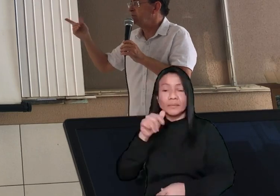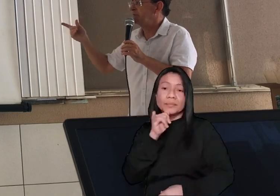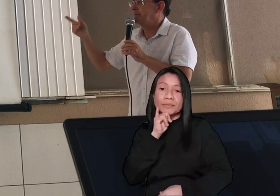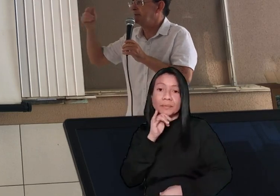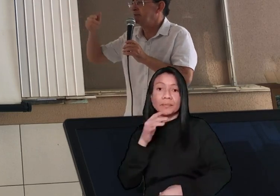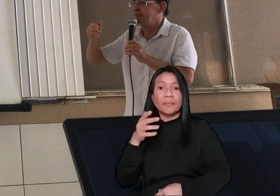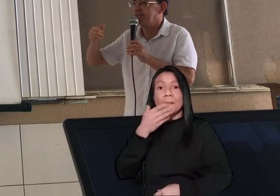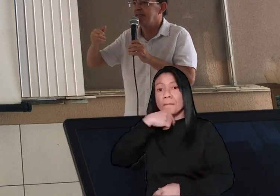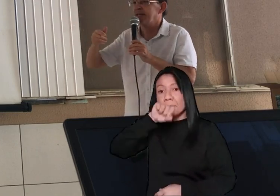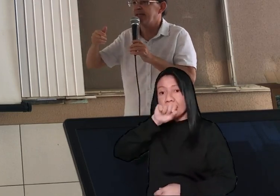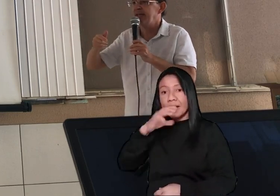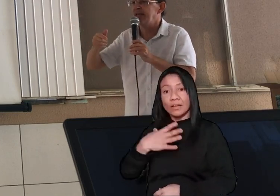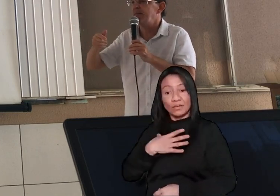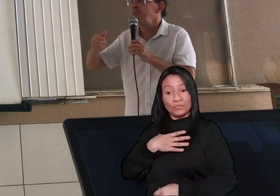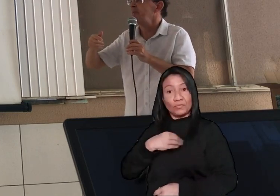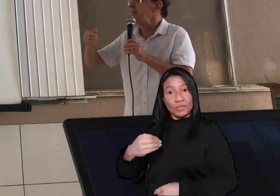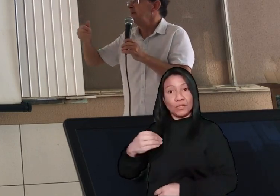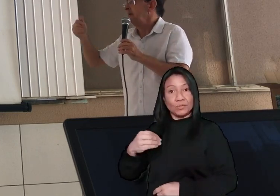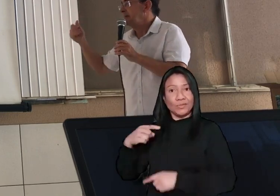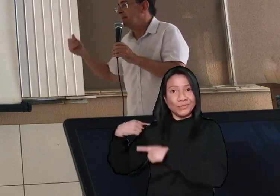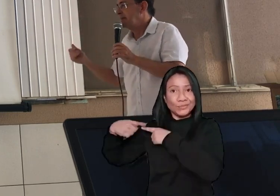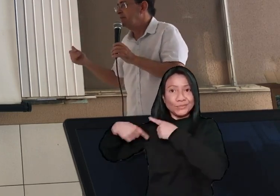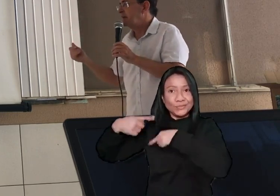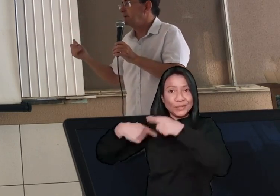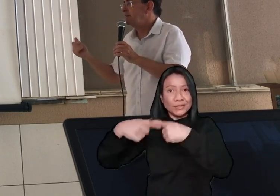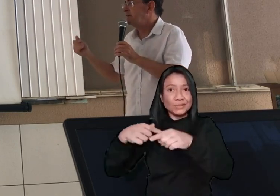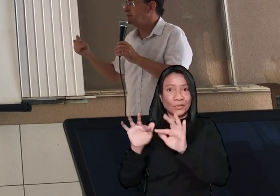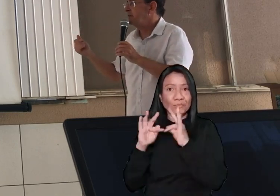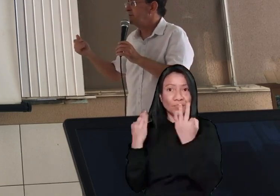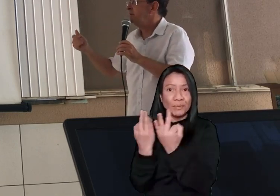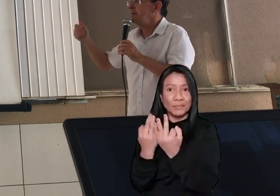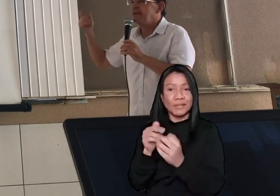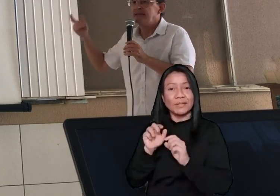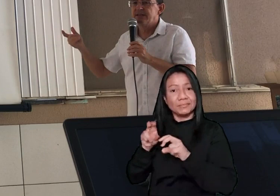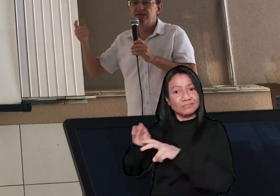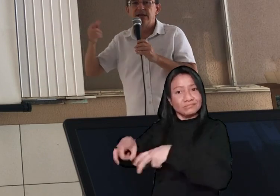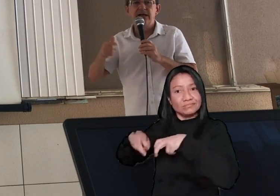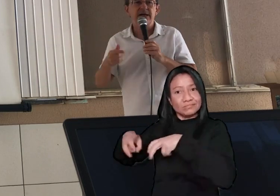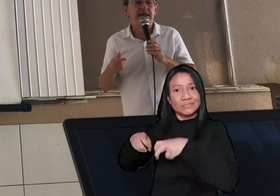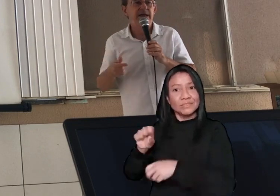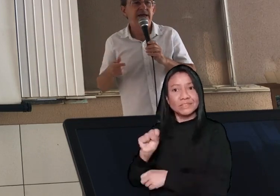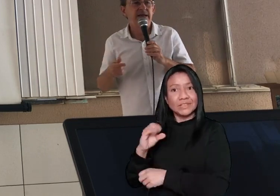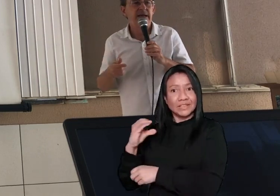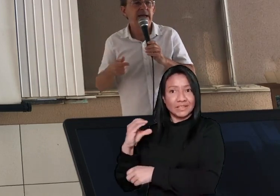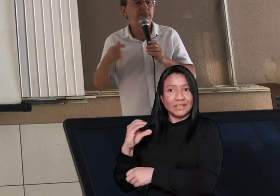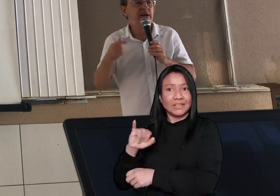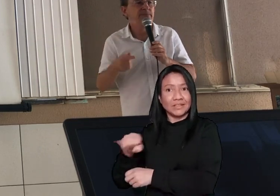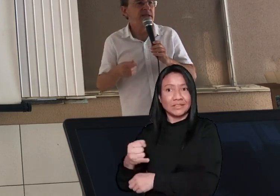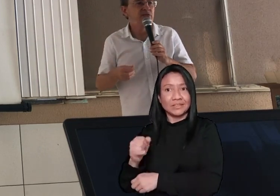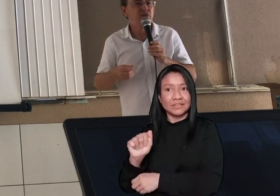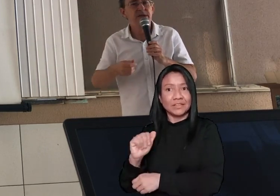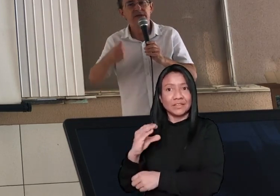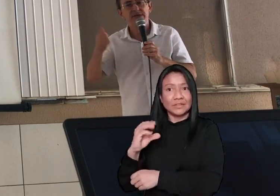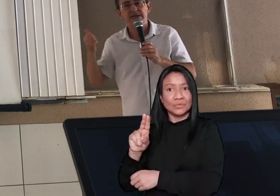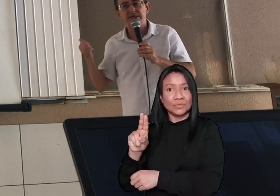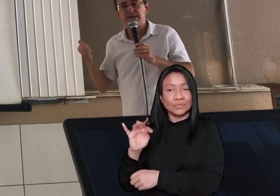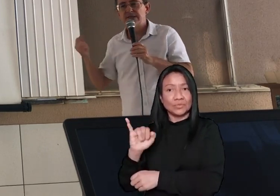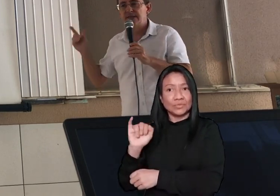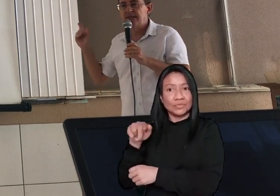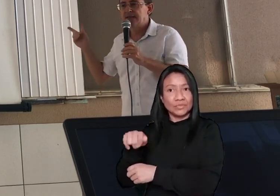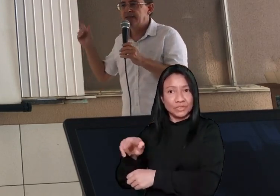do Jacutinga se estabeleceu em Santa Catarina, e daí vieram para Francisco Beltrão. Então lá, na época, os